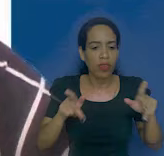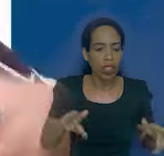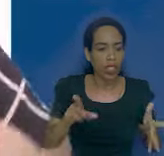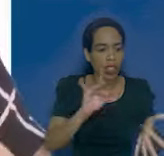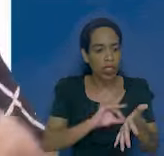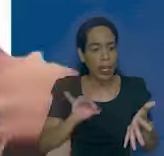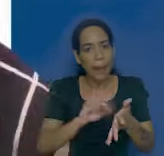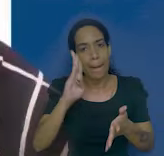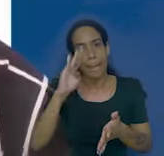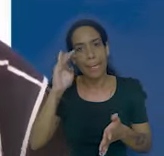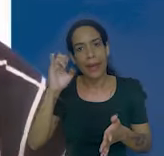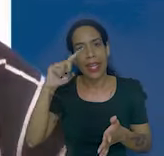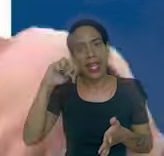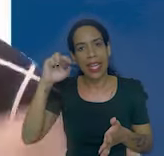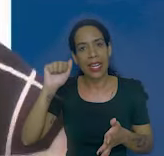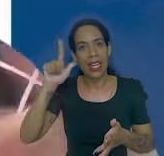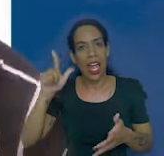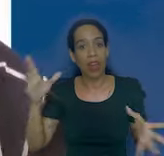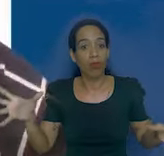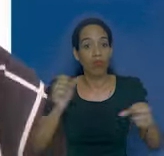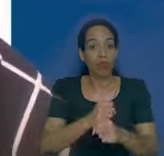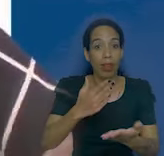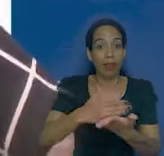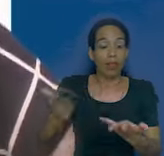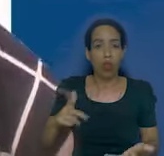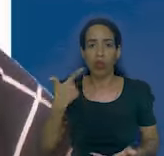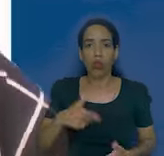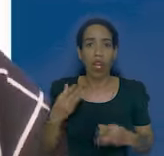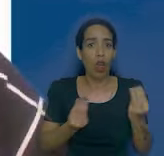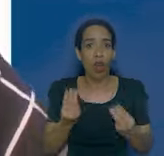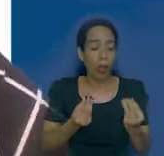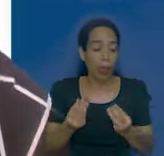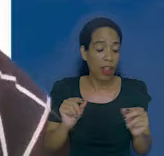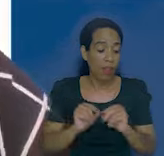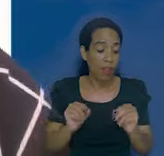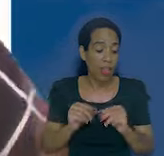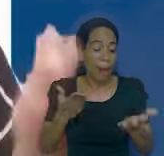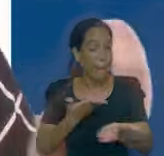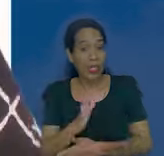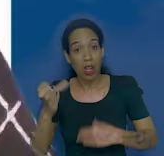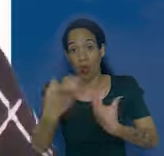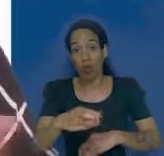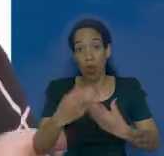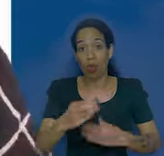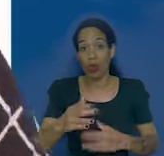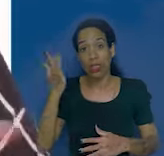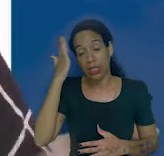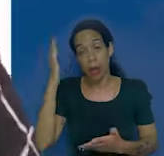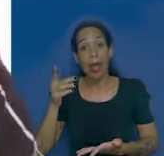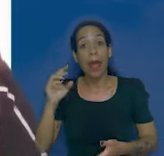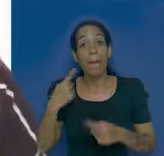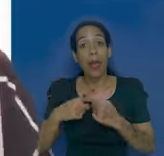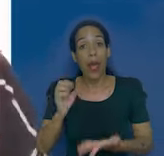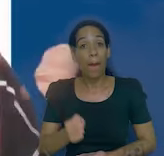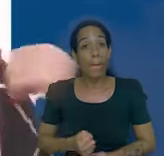de prescrição bienal para prescrição quinquenal e prescrição total. Não tem como uma pessoa querer passar no concurso que não sabendo isso, que é o